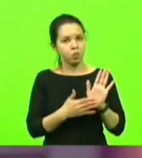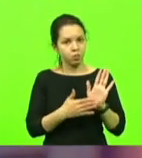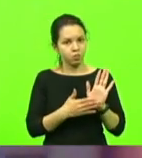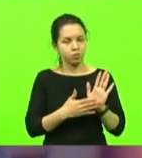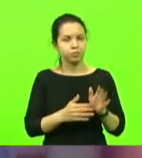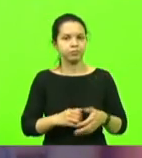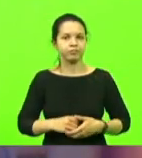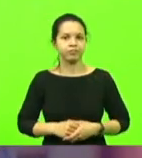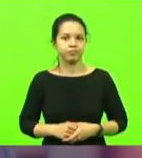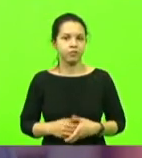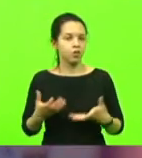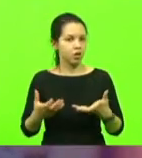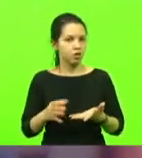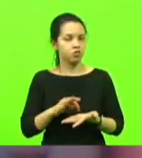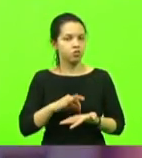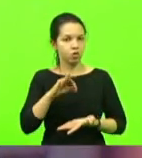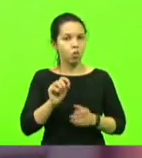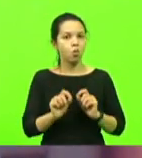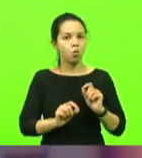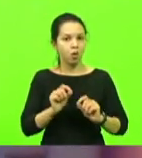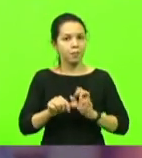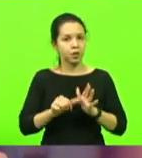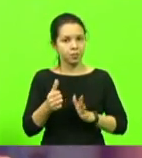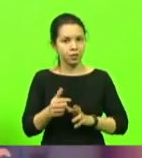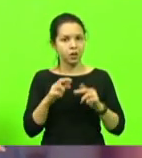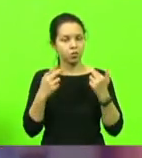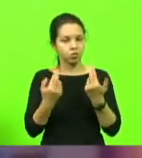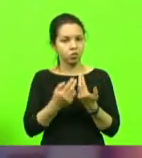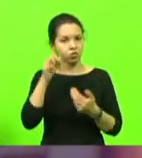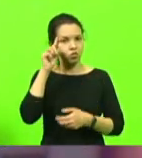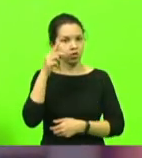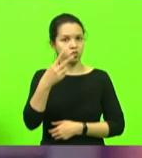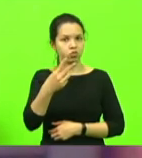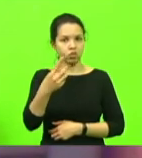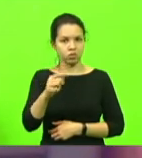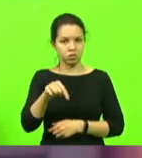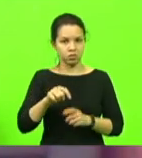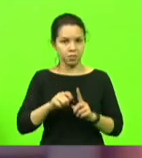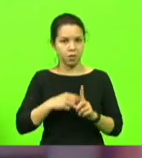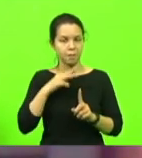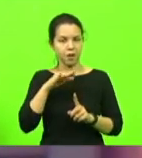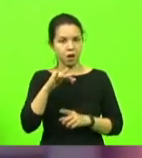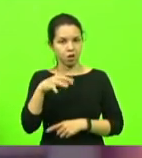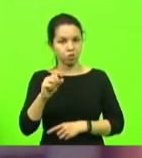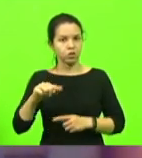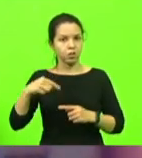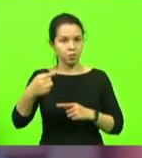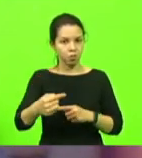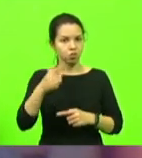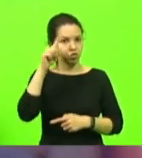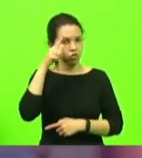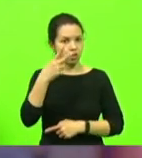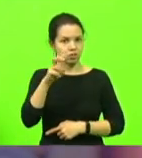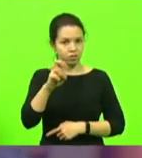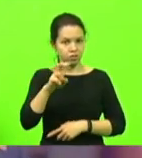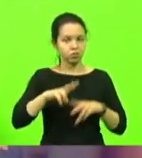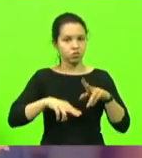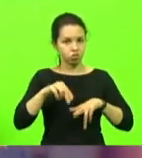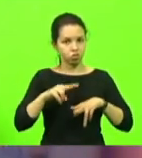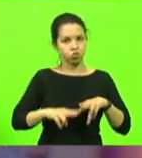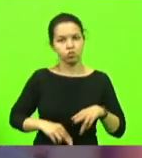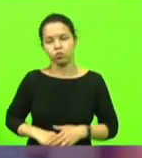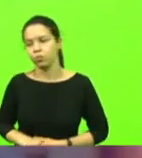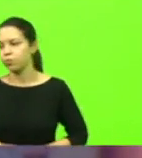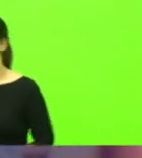quero só destacar que a primeira reunião foi dia 12 de maio. Depois nós tivemos, no dia 15 de junho, um